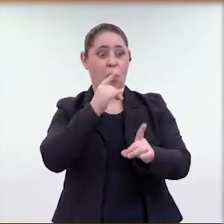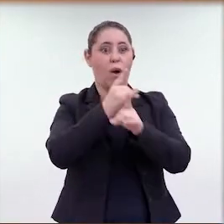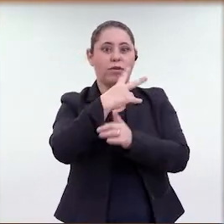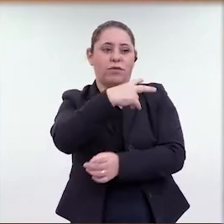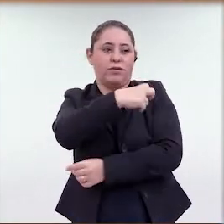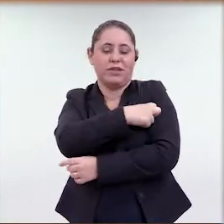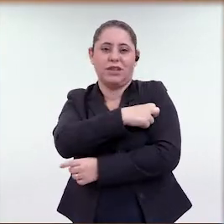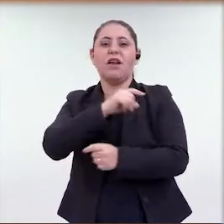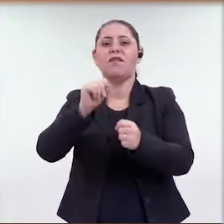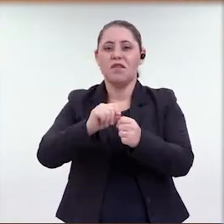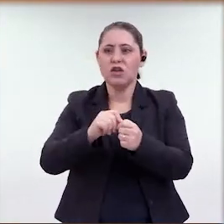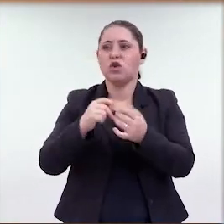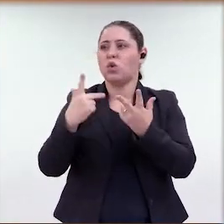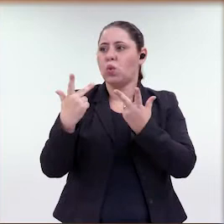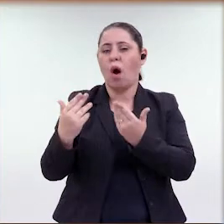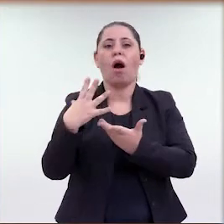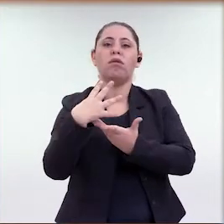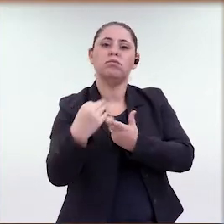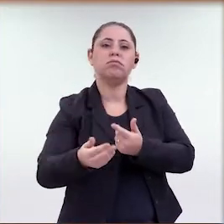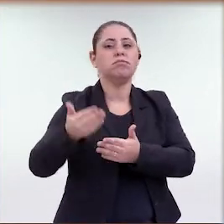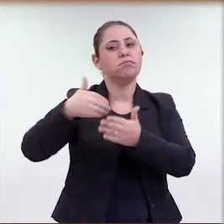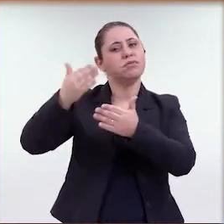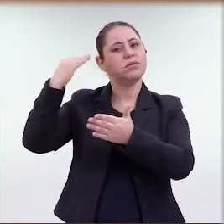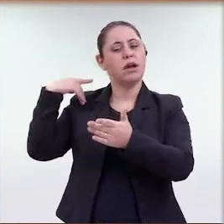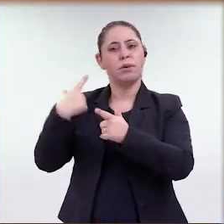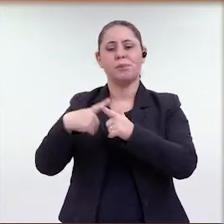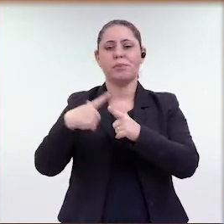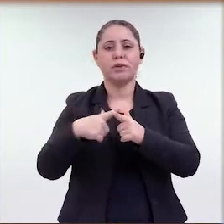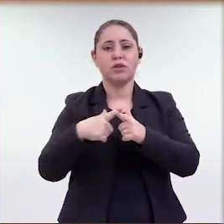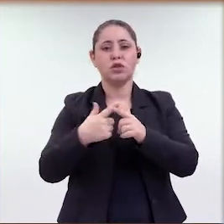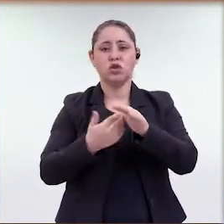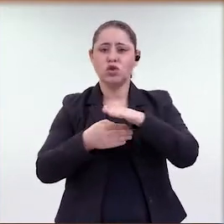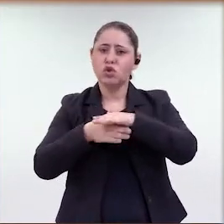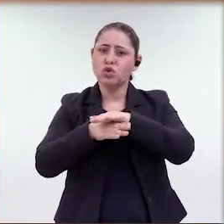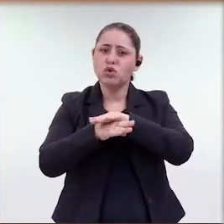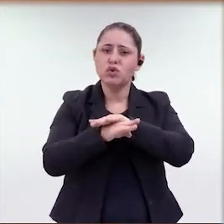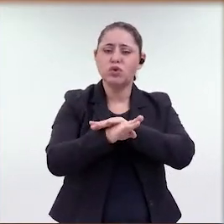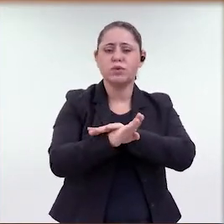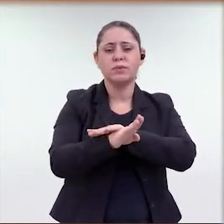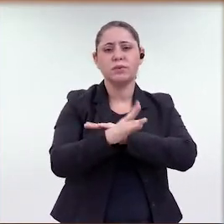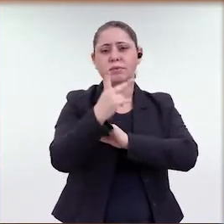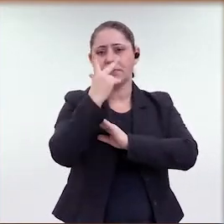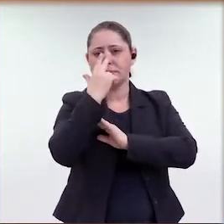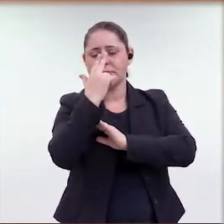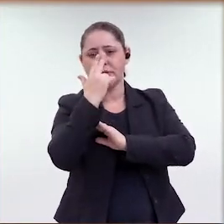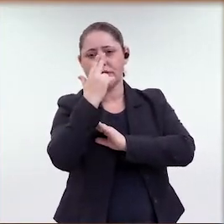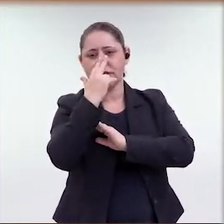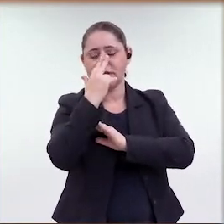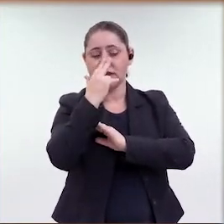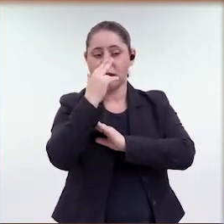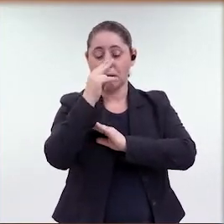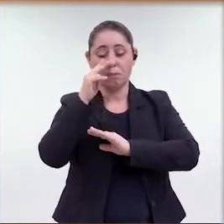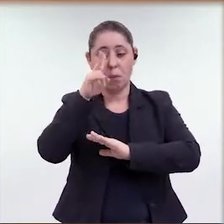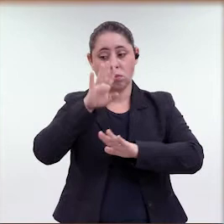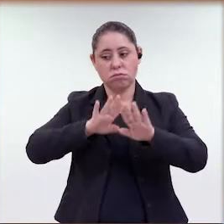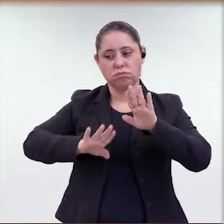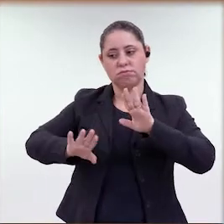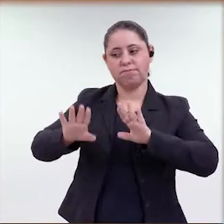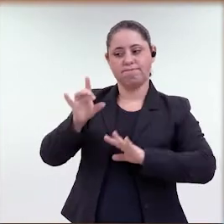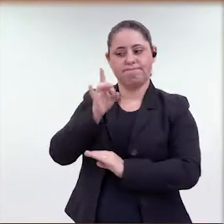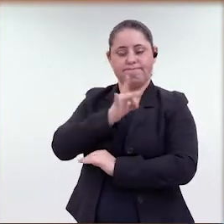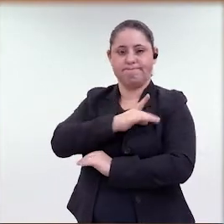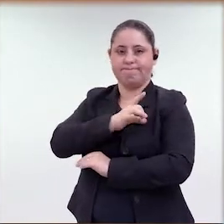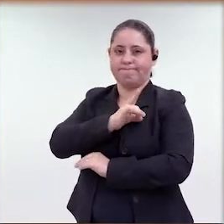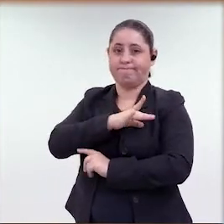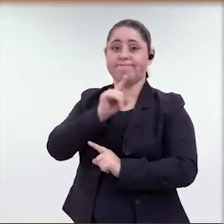e a gente volta a fazer exatamente do que fazia antes. Até porque já tem aquele certo receio, aquele medo de que